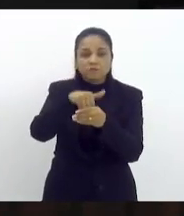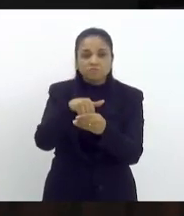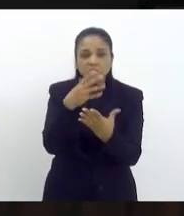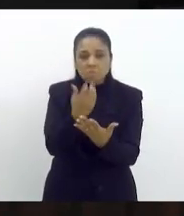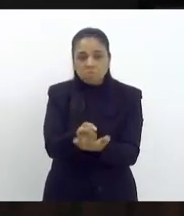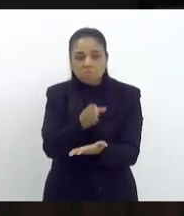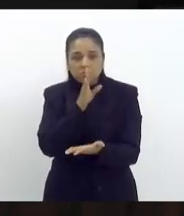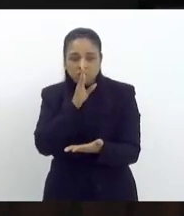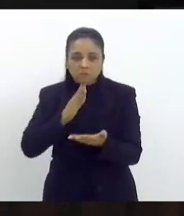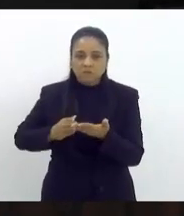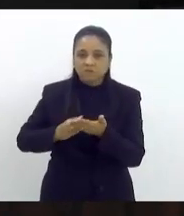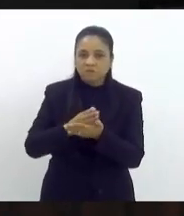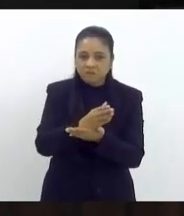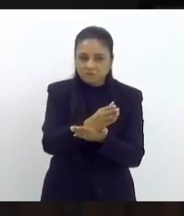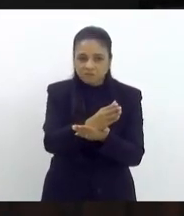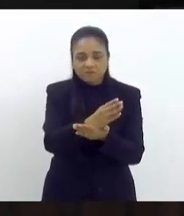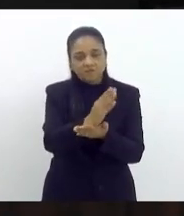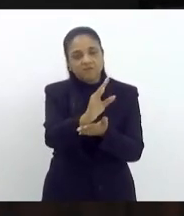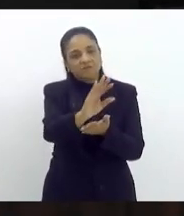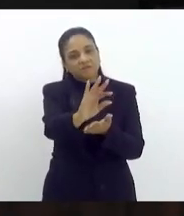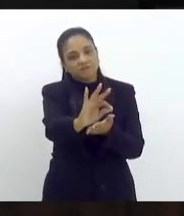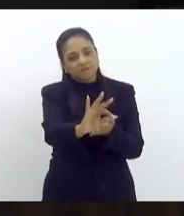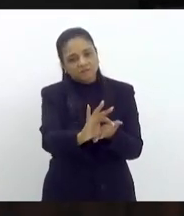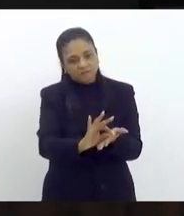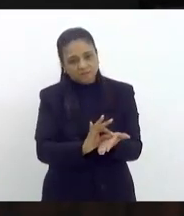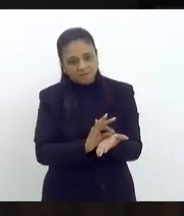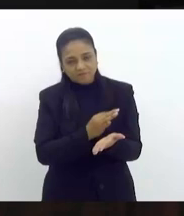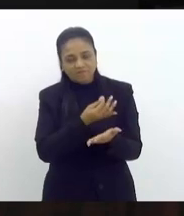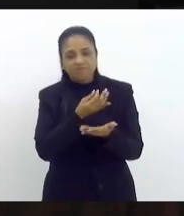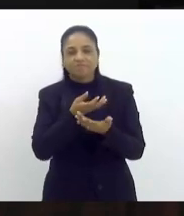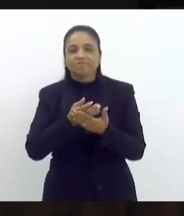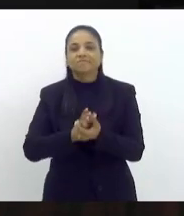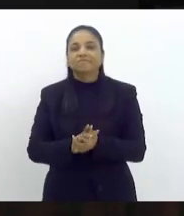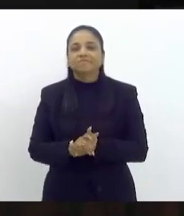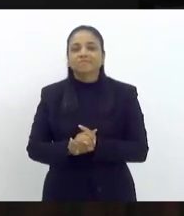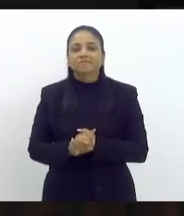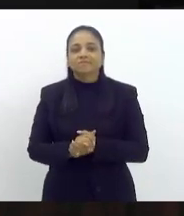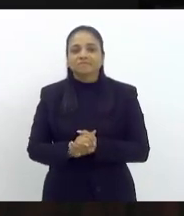senhores que aprovam e permaneçam como estão aprovado vai a promulgação